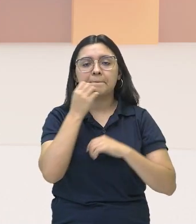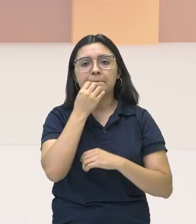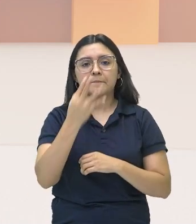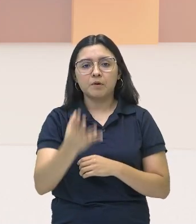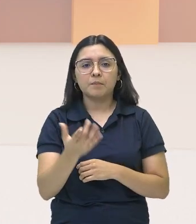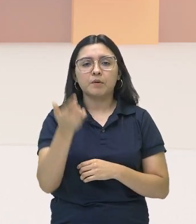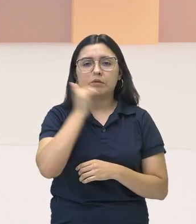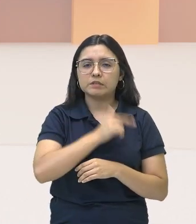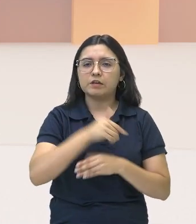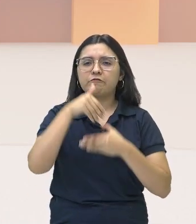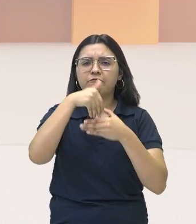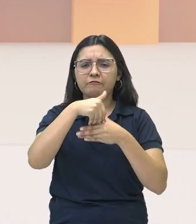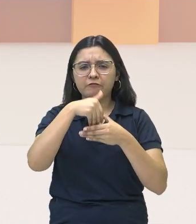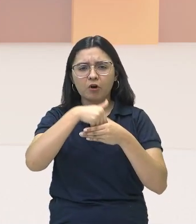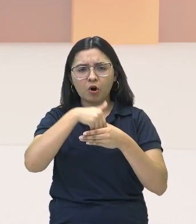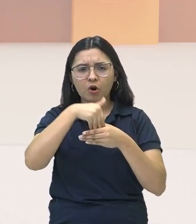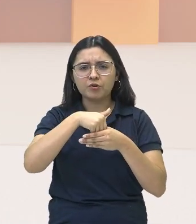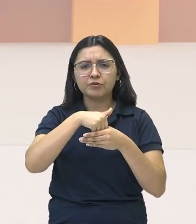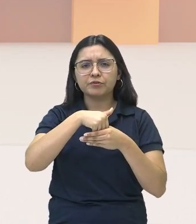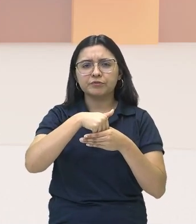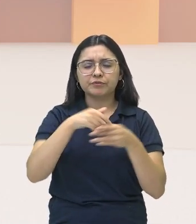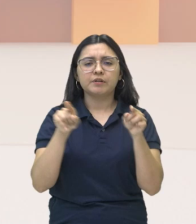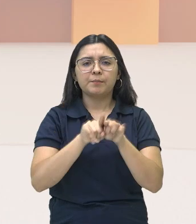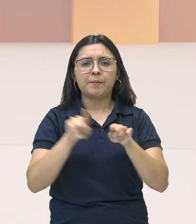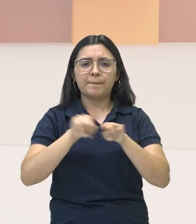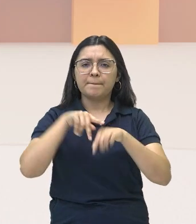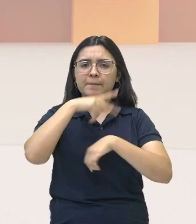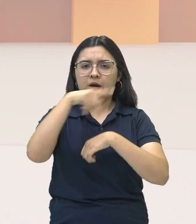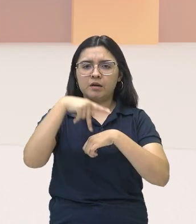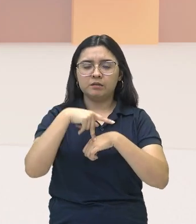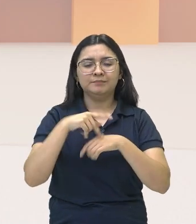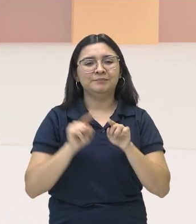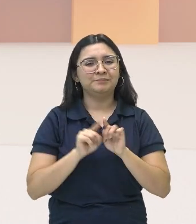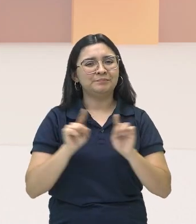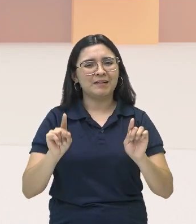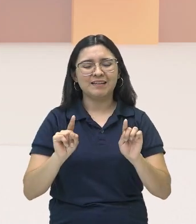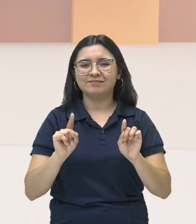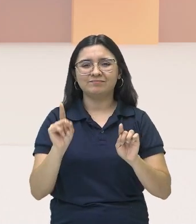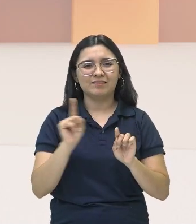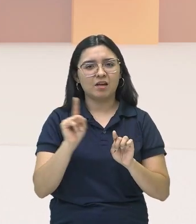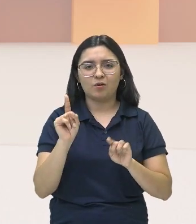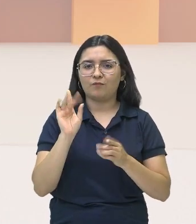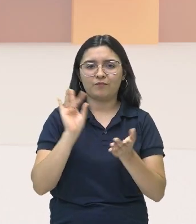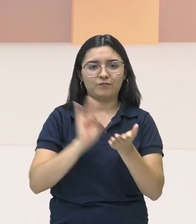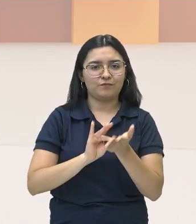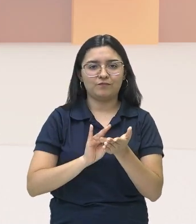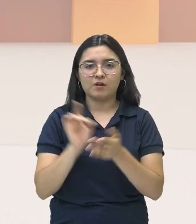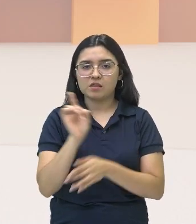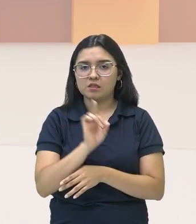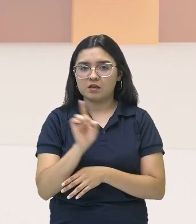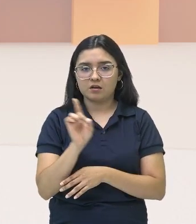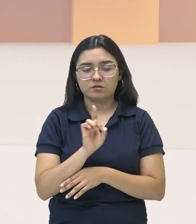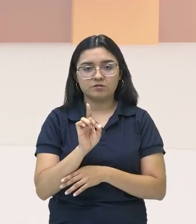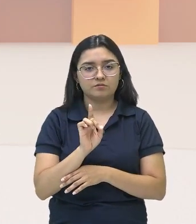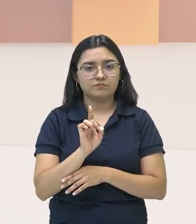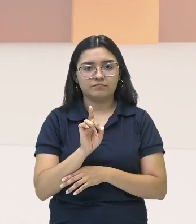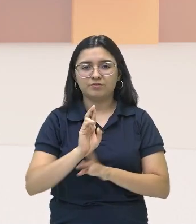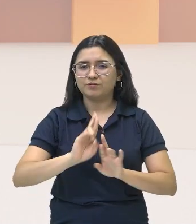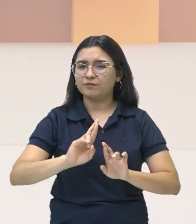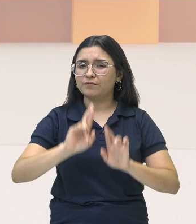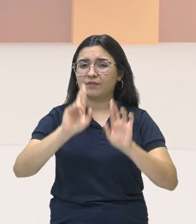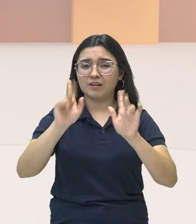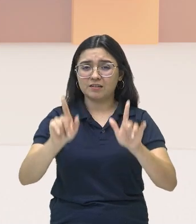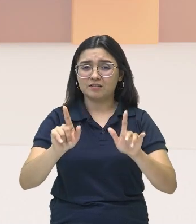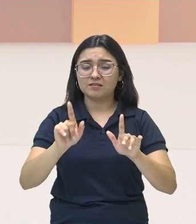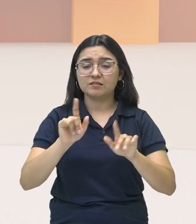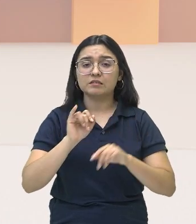ganhar votos, né? Para um país crescer, mas não é verdade. É justamente o contrário. Quanto